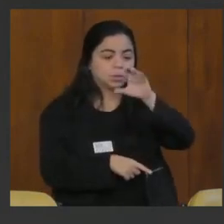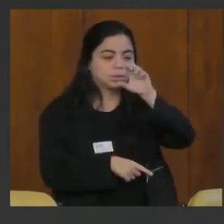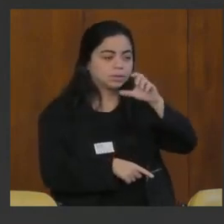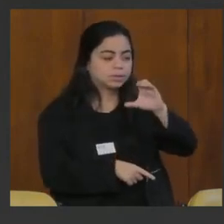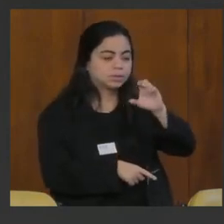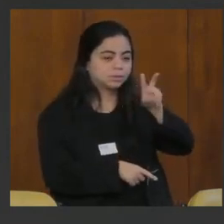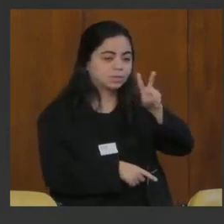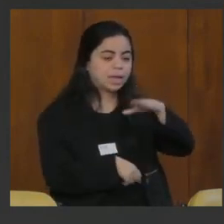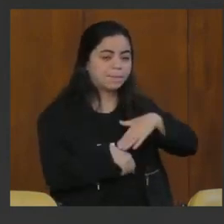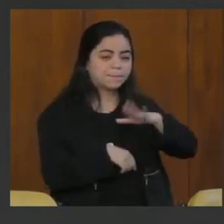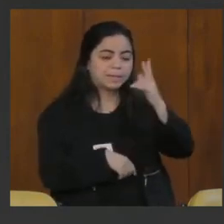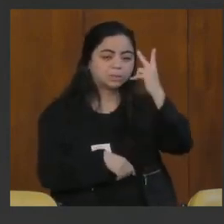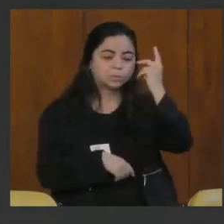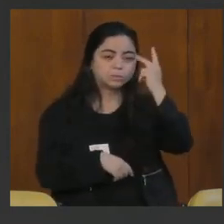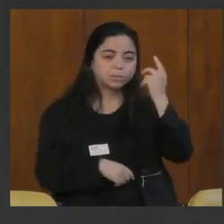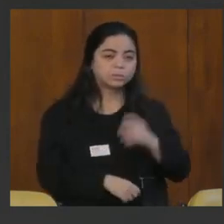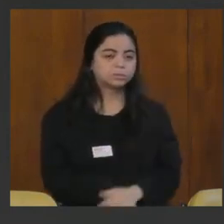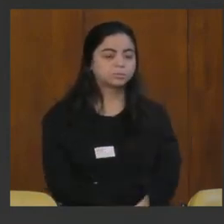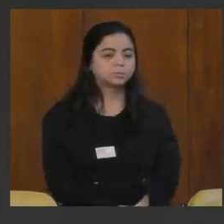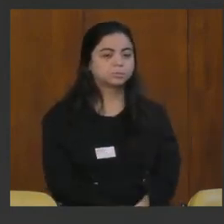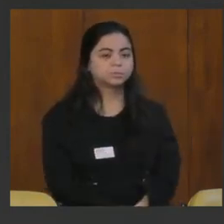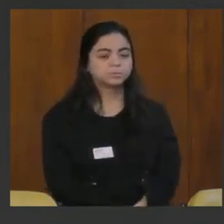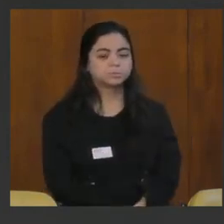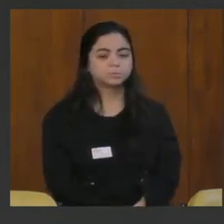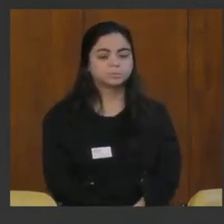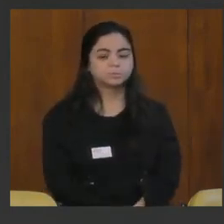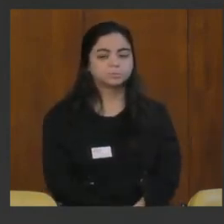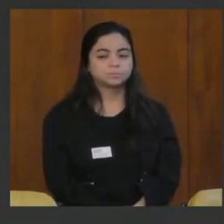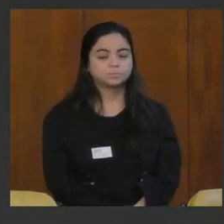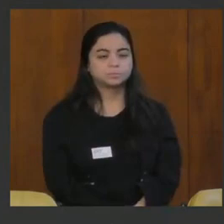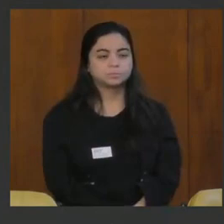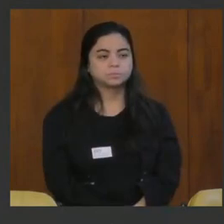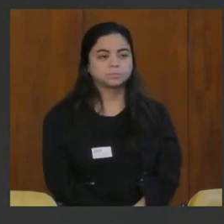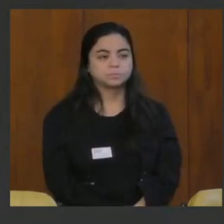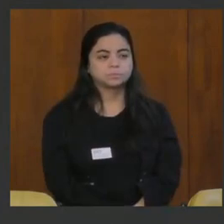mais frequente. Pode aumentar um pouco.